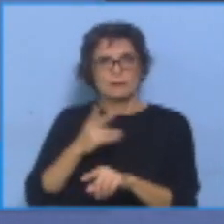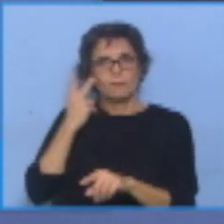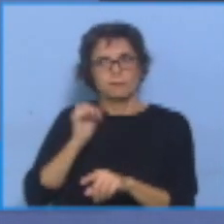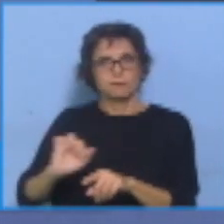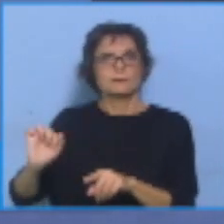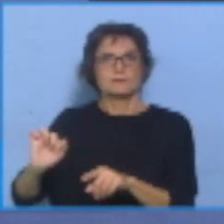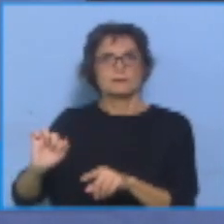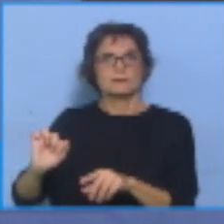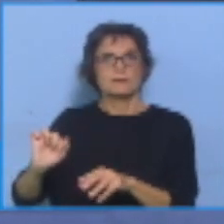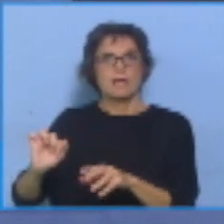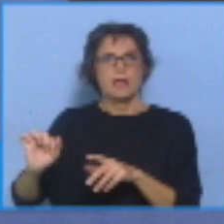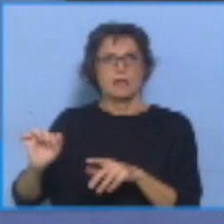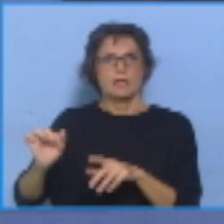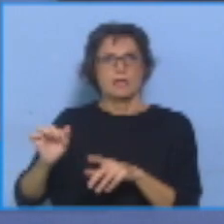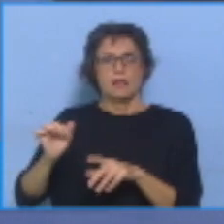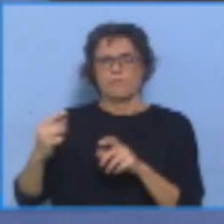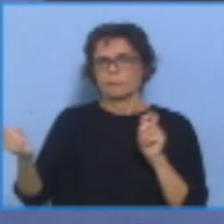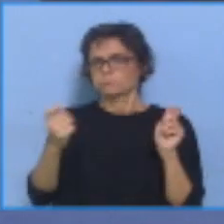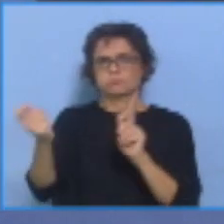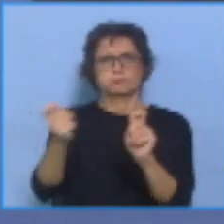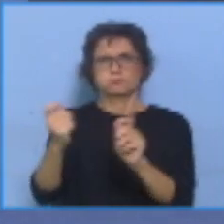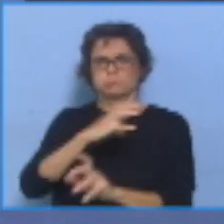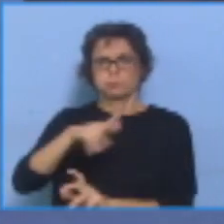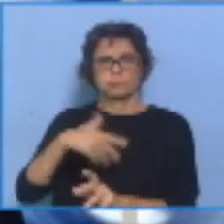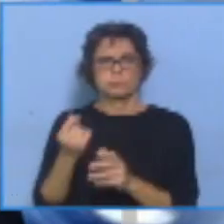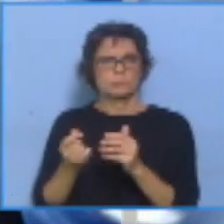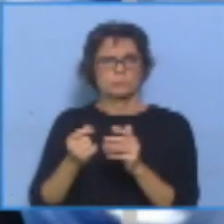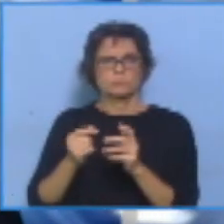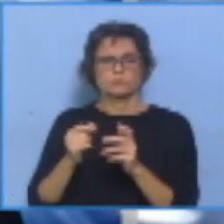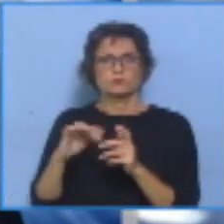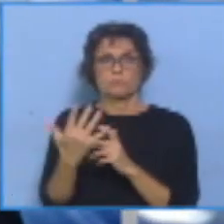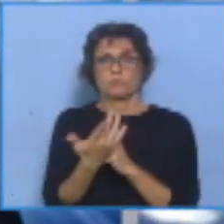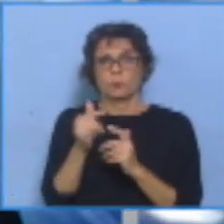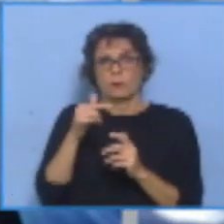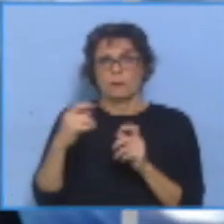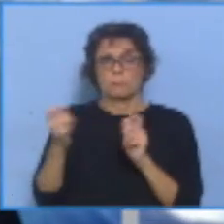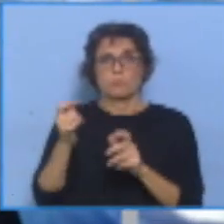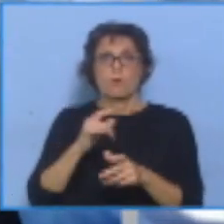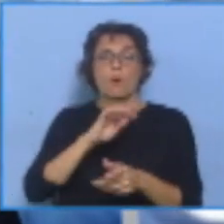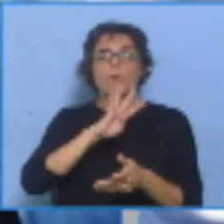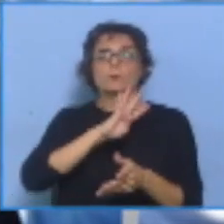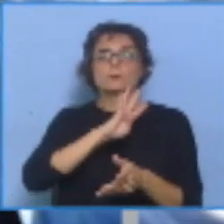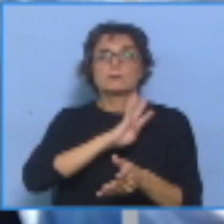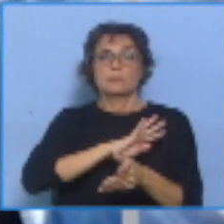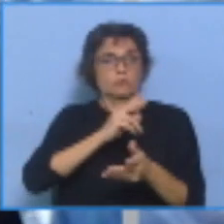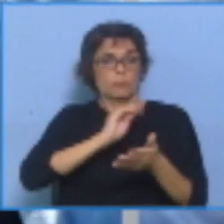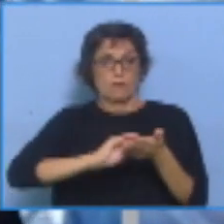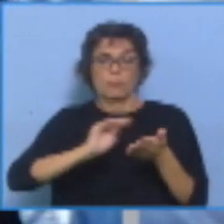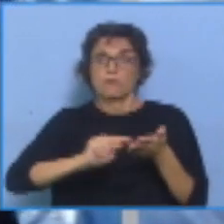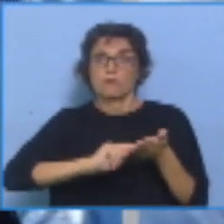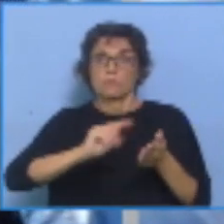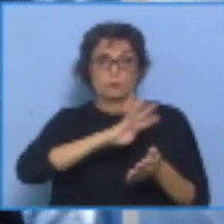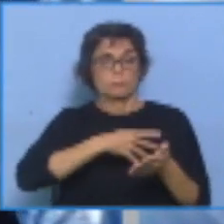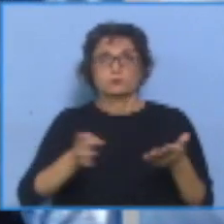dos grandes debates que havia por todo o mundo era a ideia de que a literatura devia estar ao serviço da revolução e da política. E a Sofia